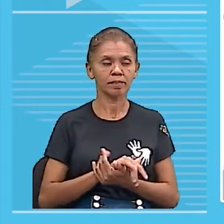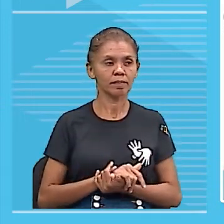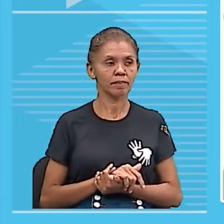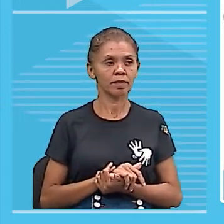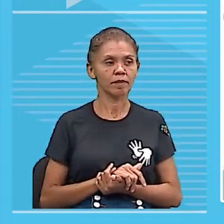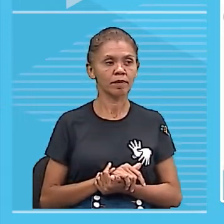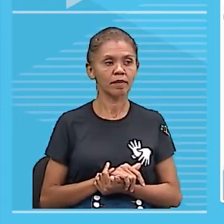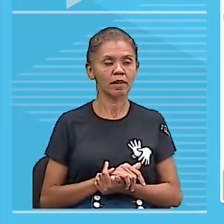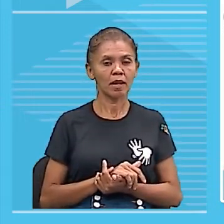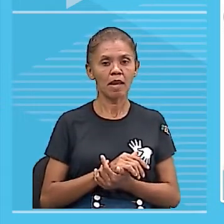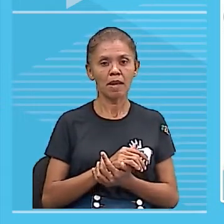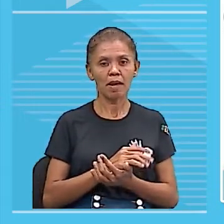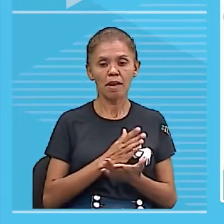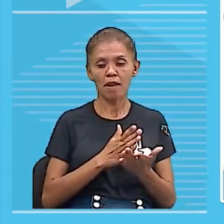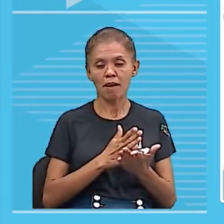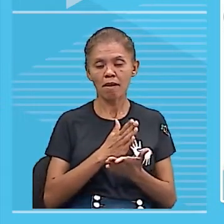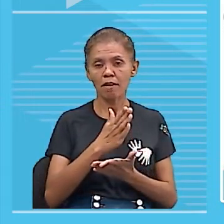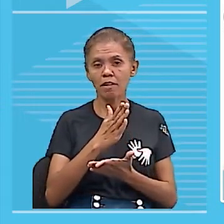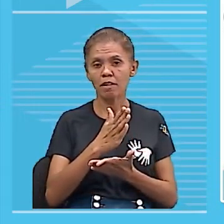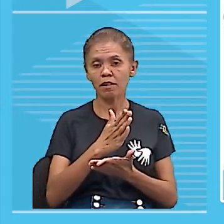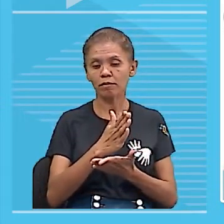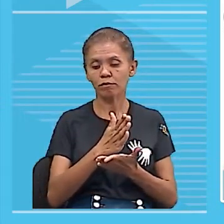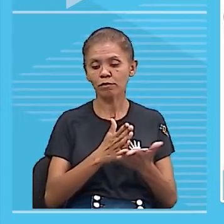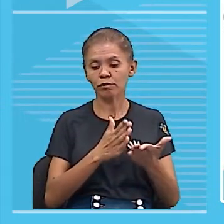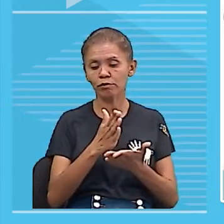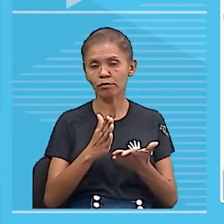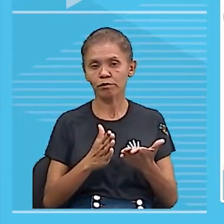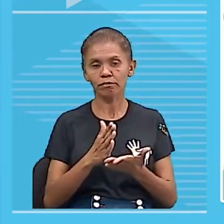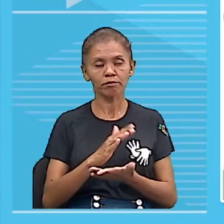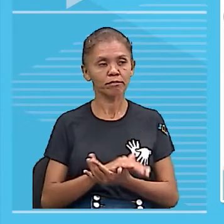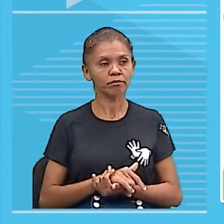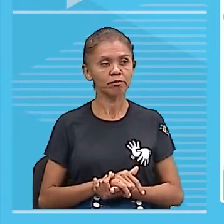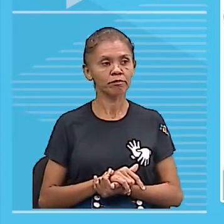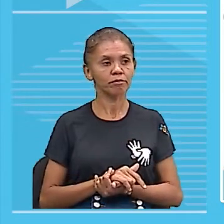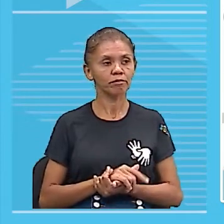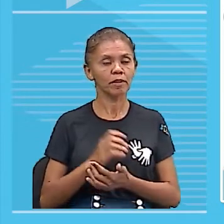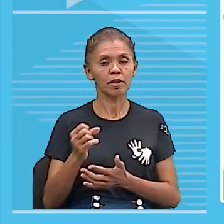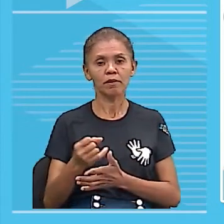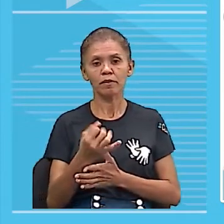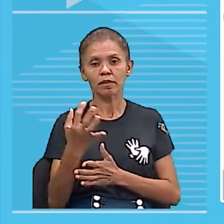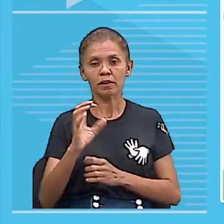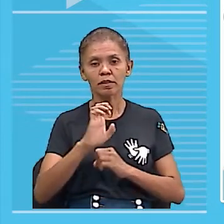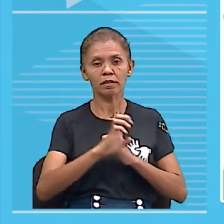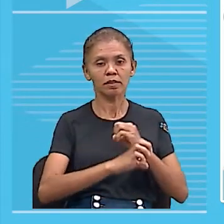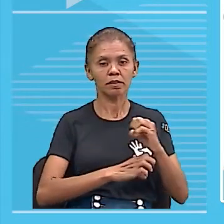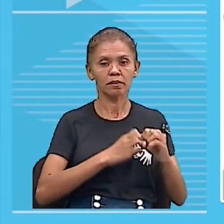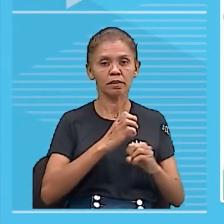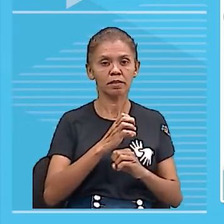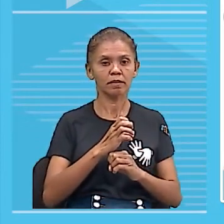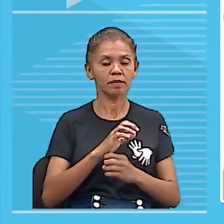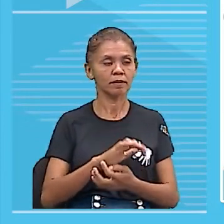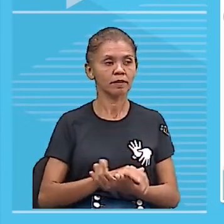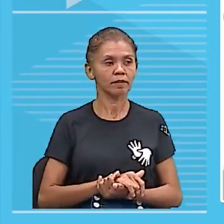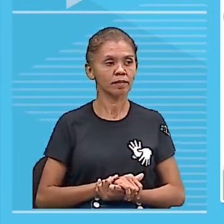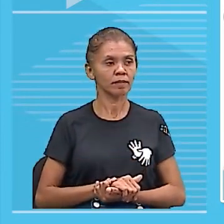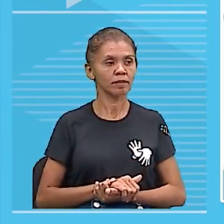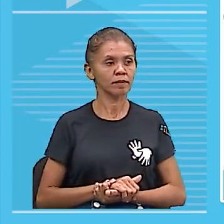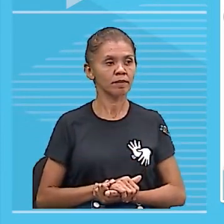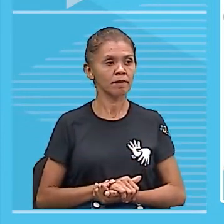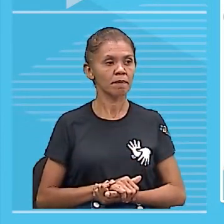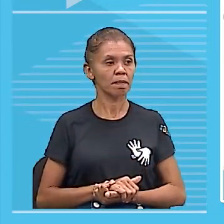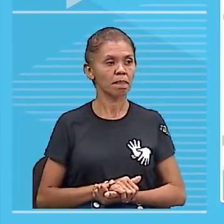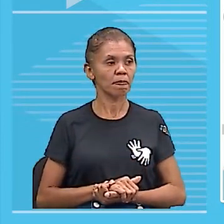percorrer o terceiro LED ao retornar para minha bateria O